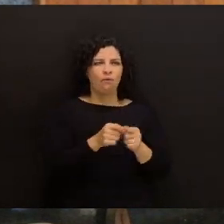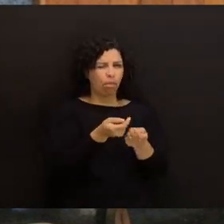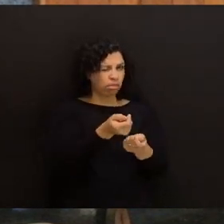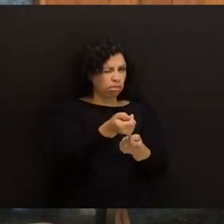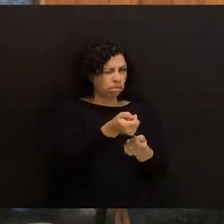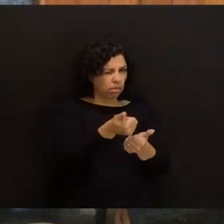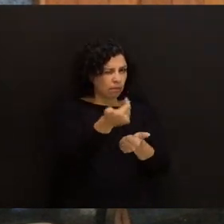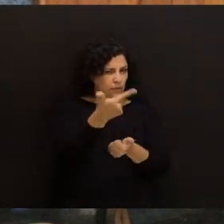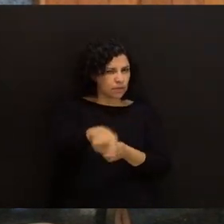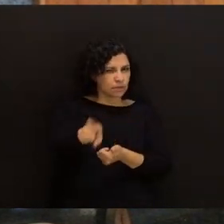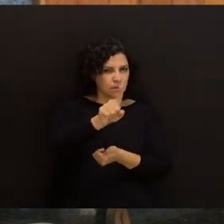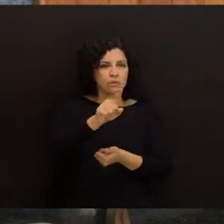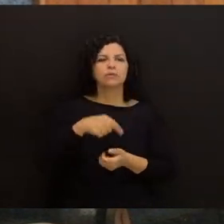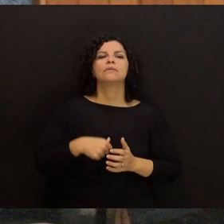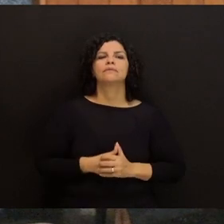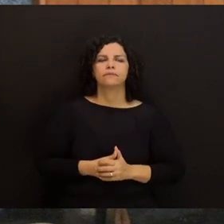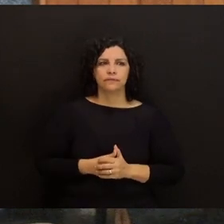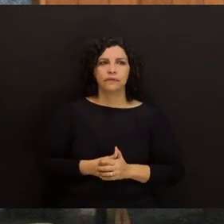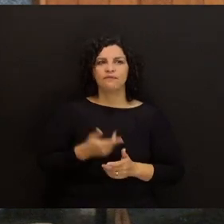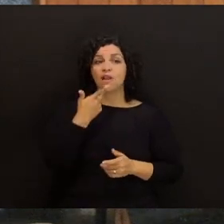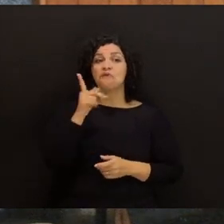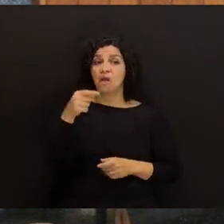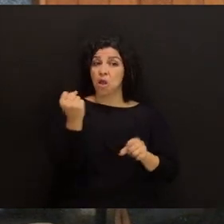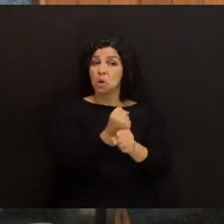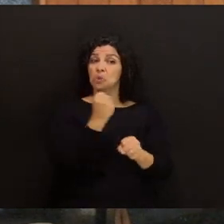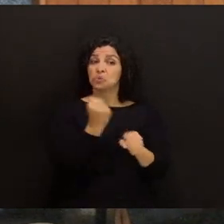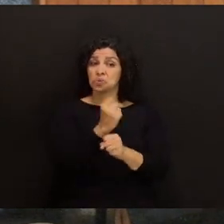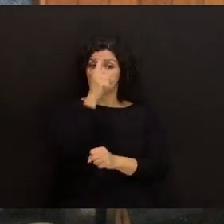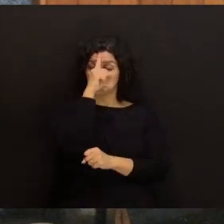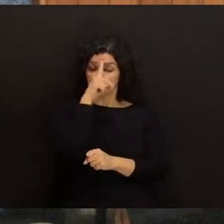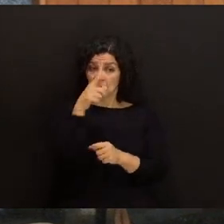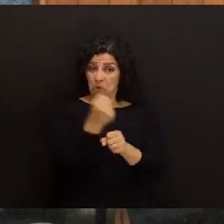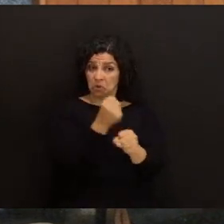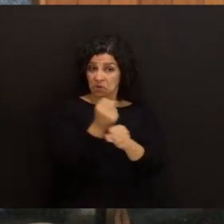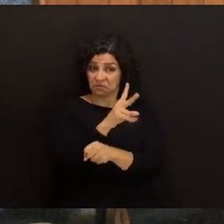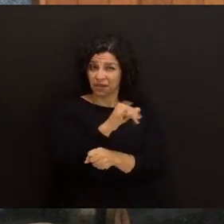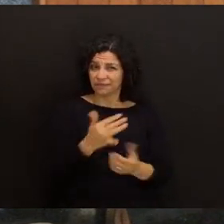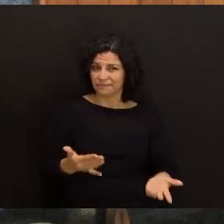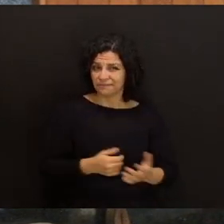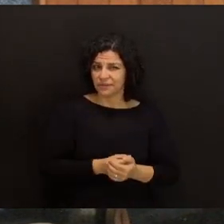vocês mais uma vez dizendo que vão construir o hospital